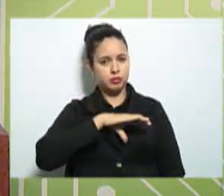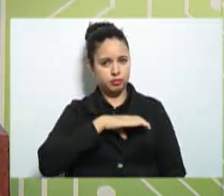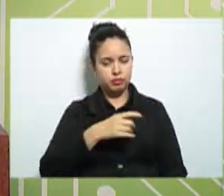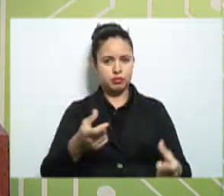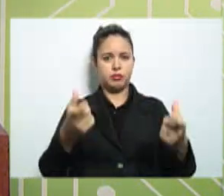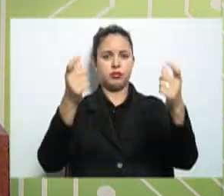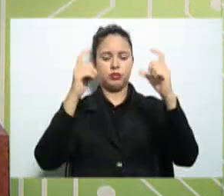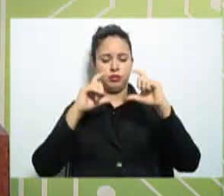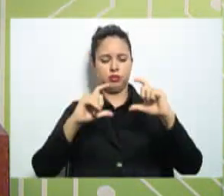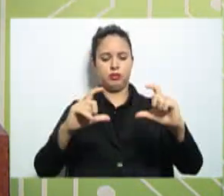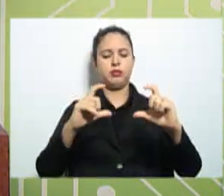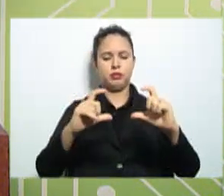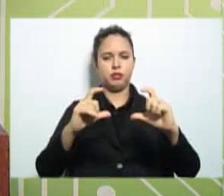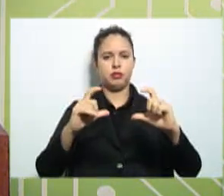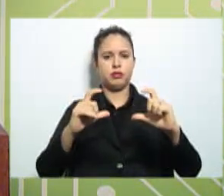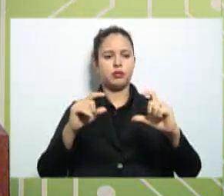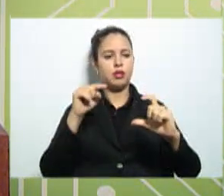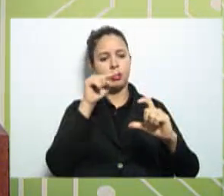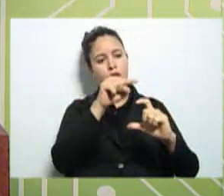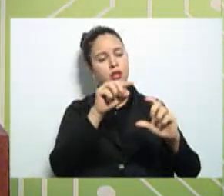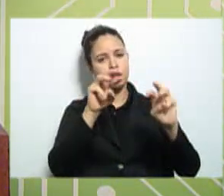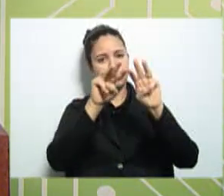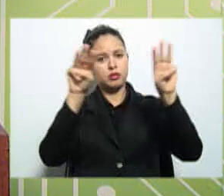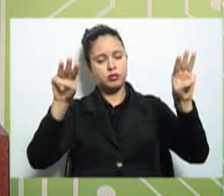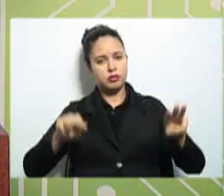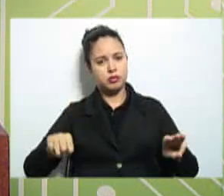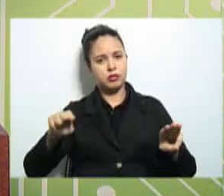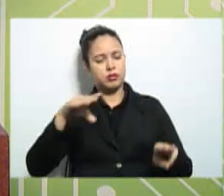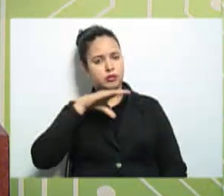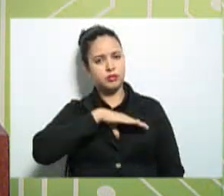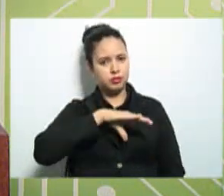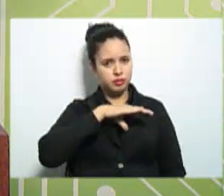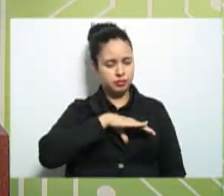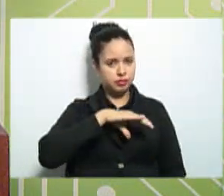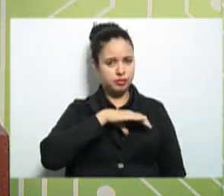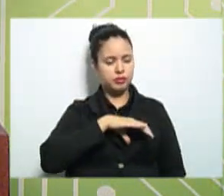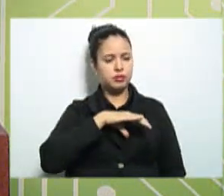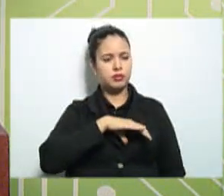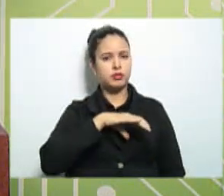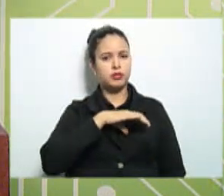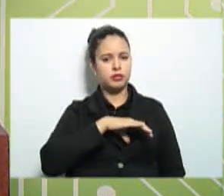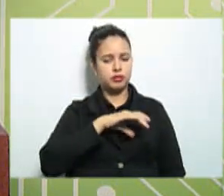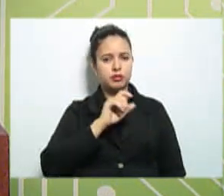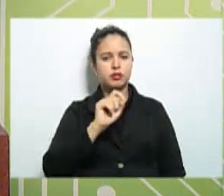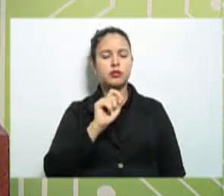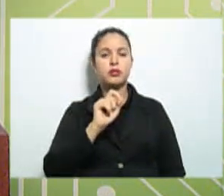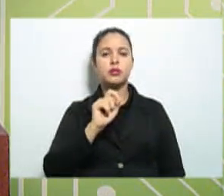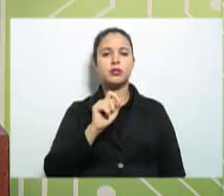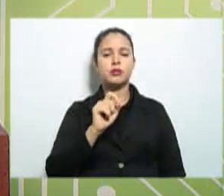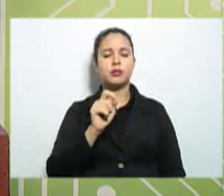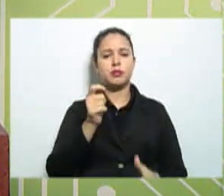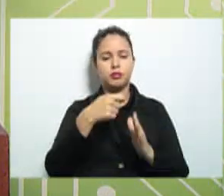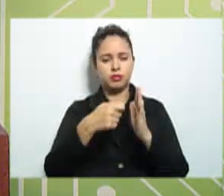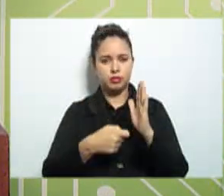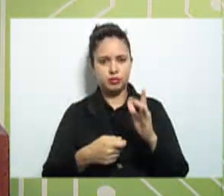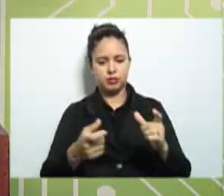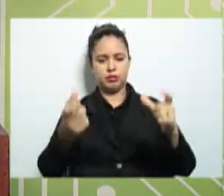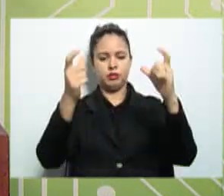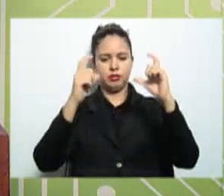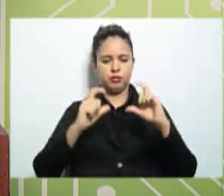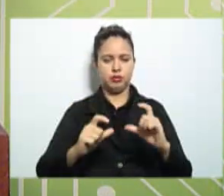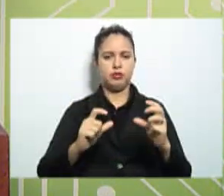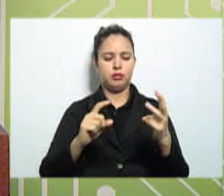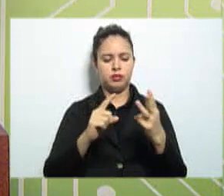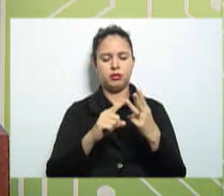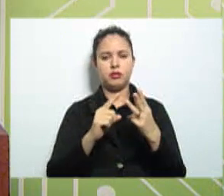relato. O que foi que eu observei no Museu de Língua Portuguesa de importante? Aí eu vou relatar todos os fatos. Na terceira e última parte,